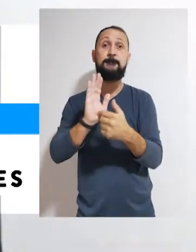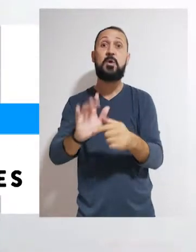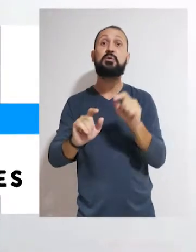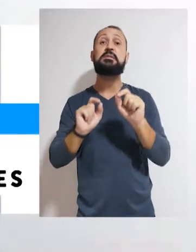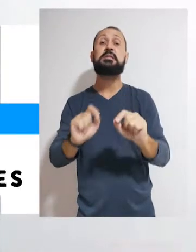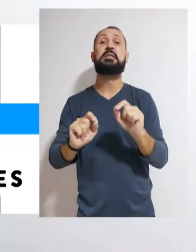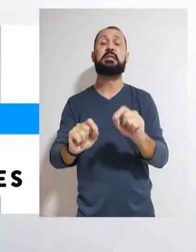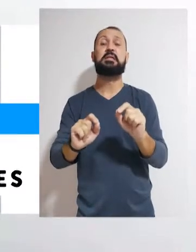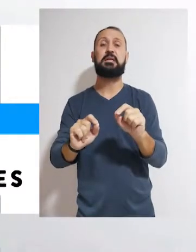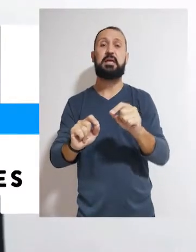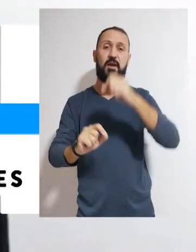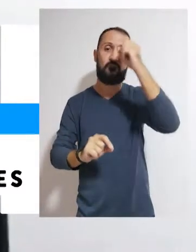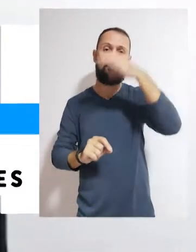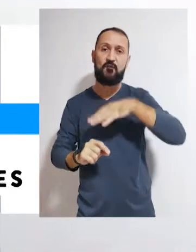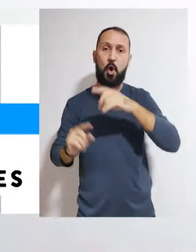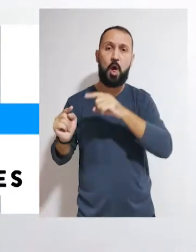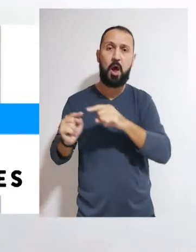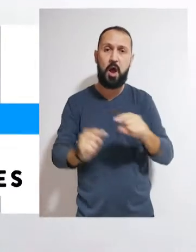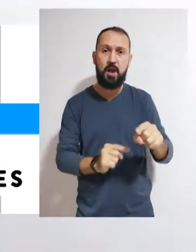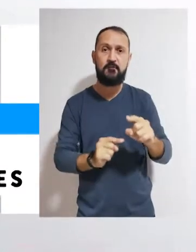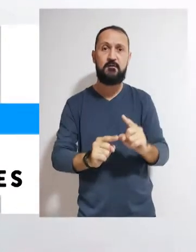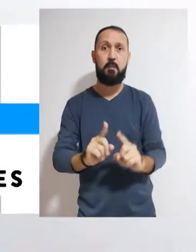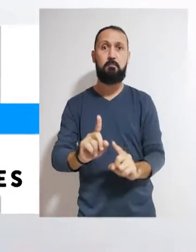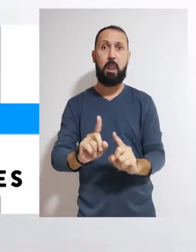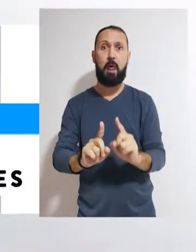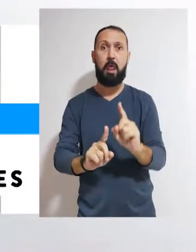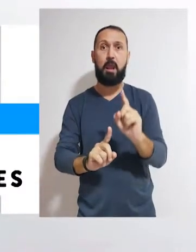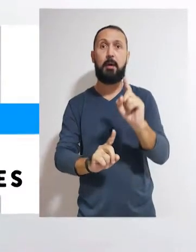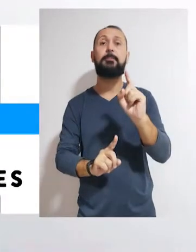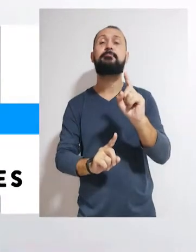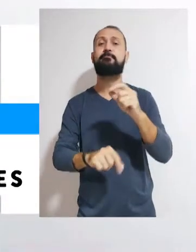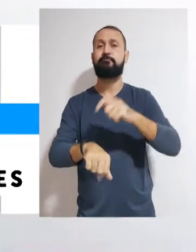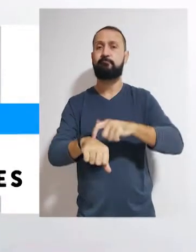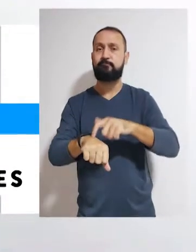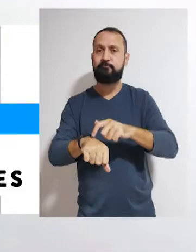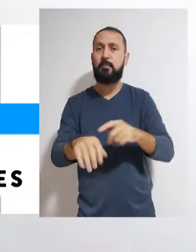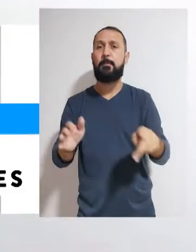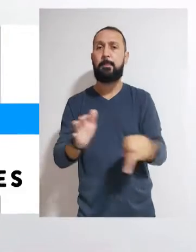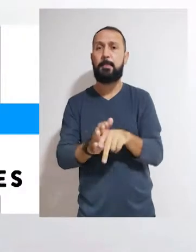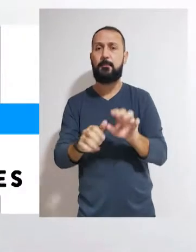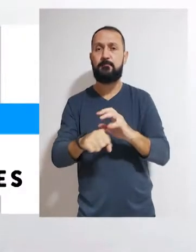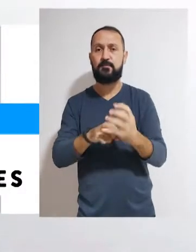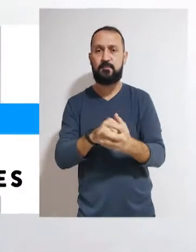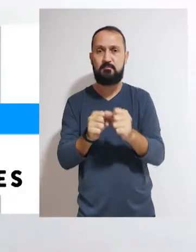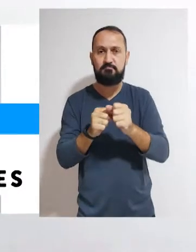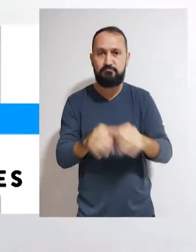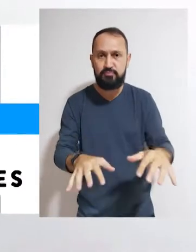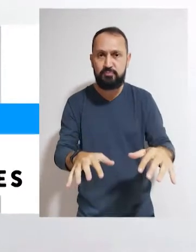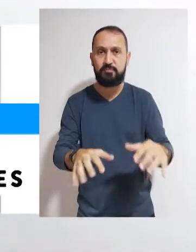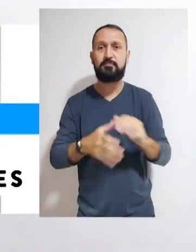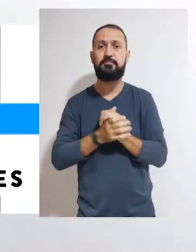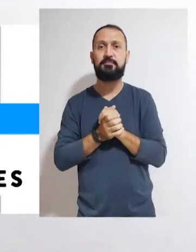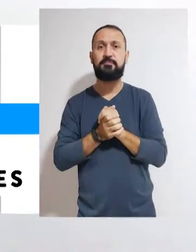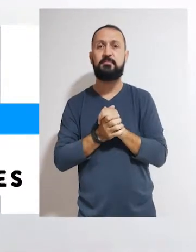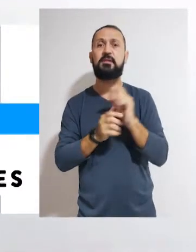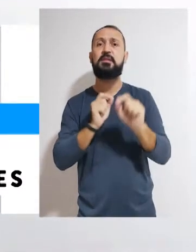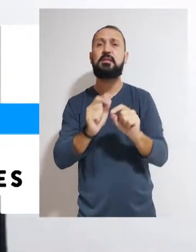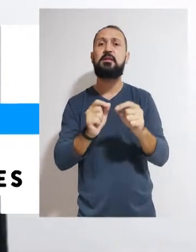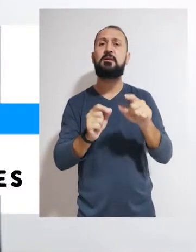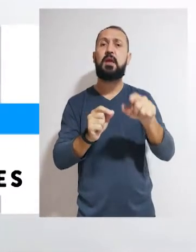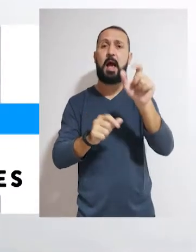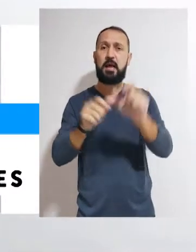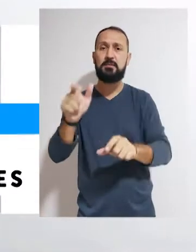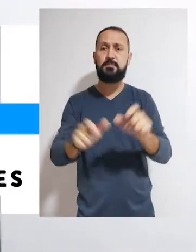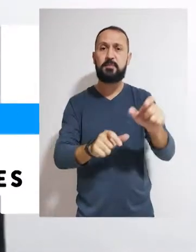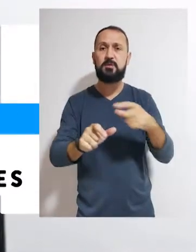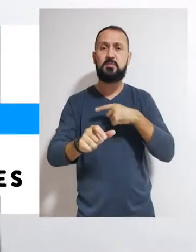que demonstra que a violência doméstica se intensificou nesse momento de pandemia da Covid-19